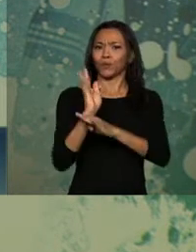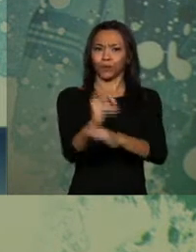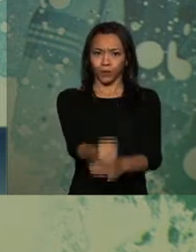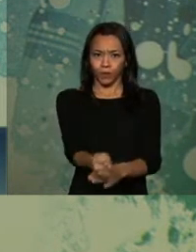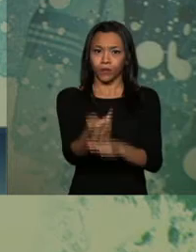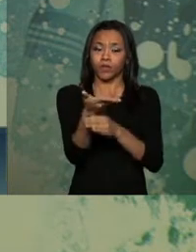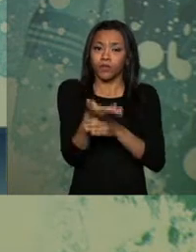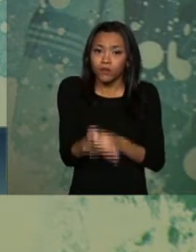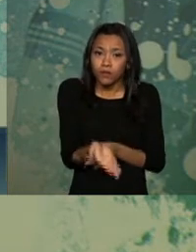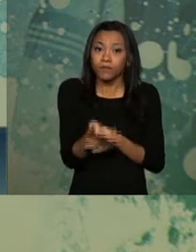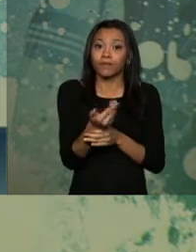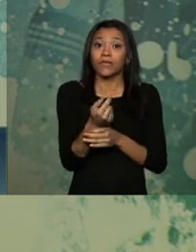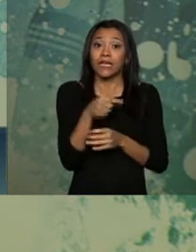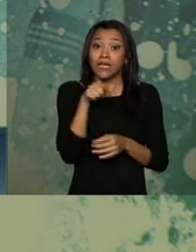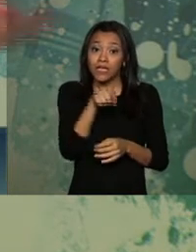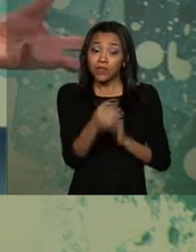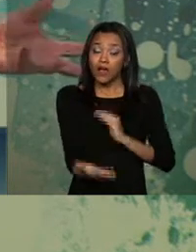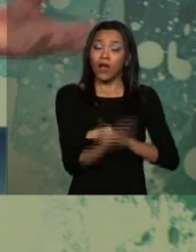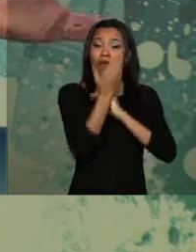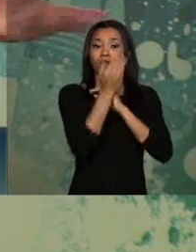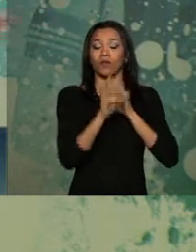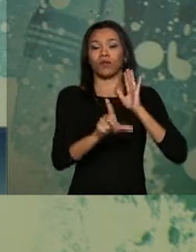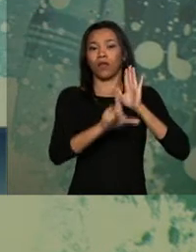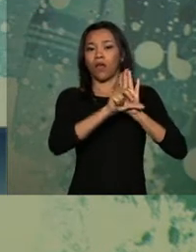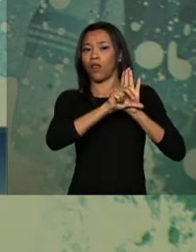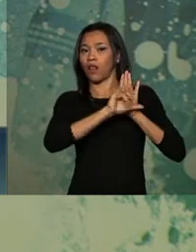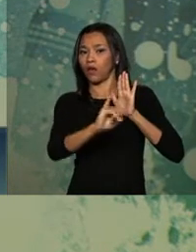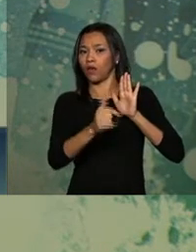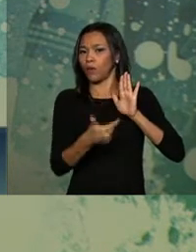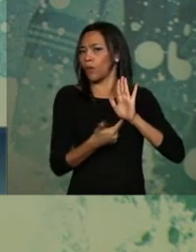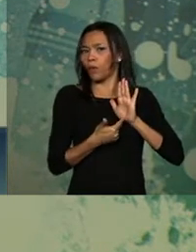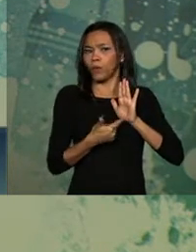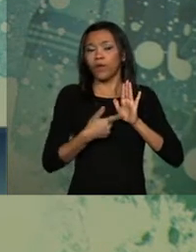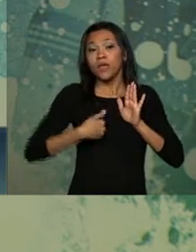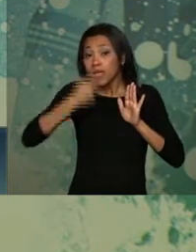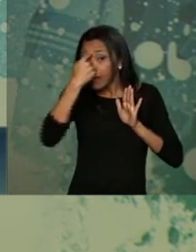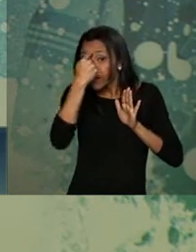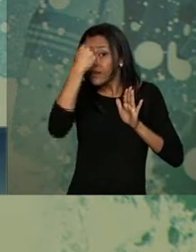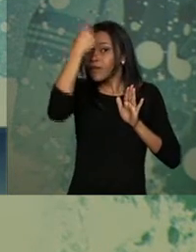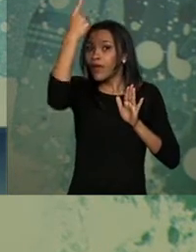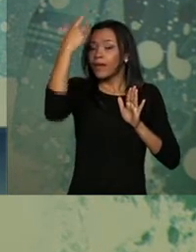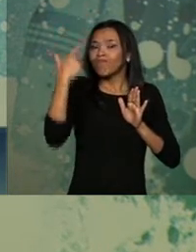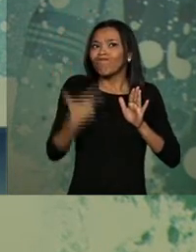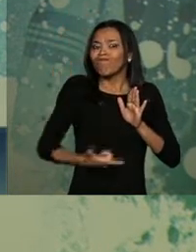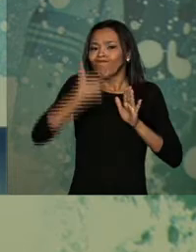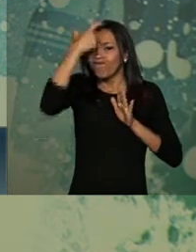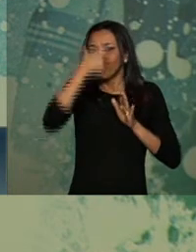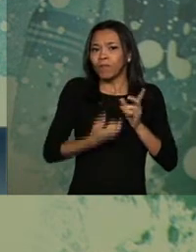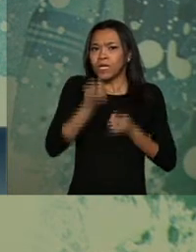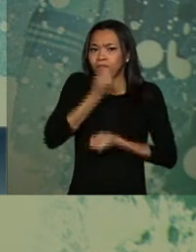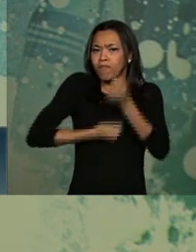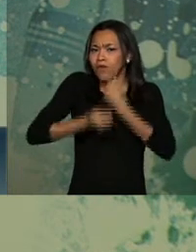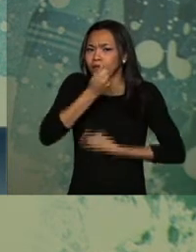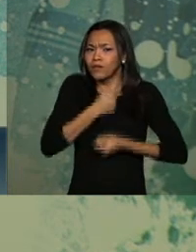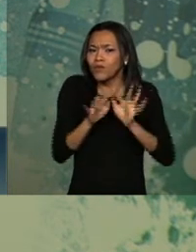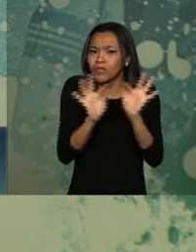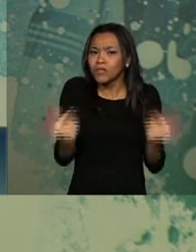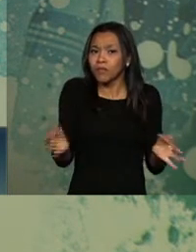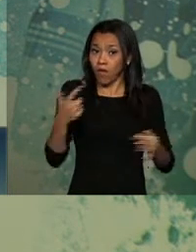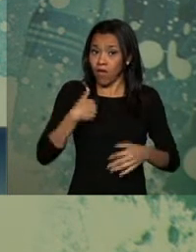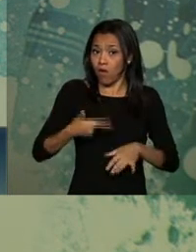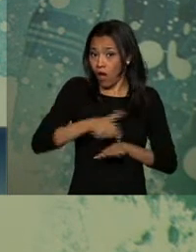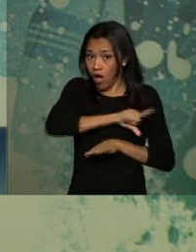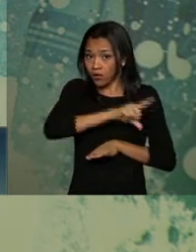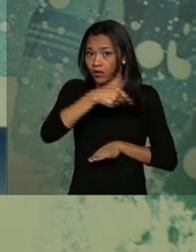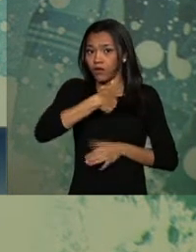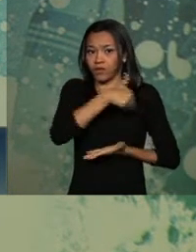colocou no rodapé da legislação a ideia do empreendedor pequeno. Nessa época, eu era até secretário do